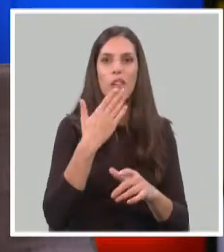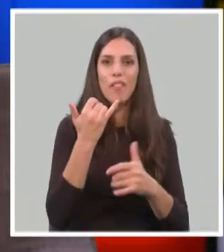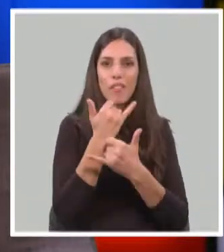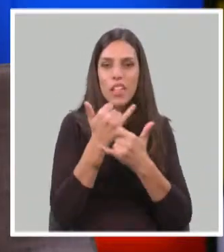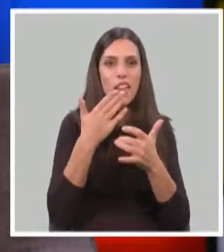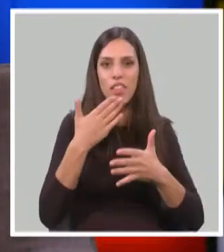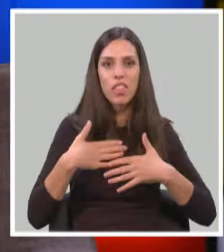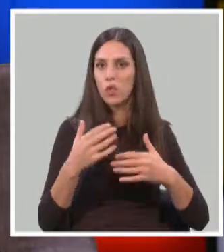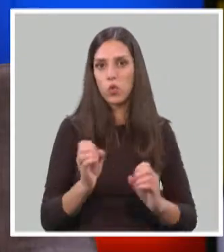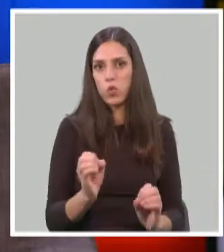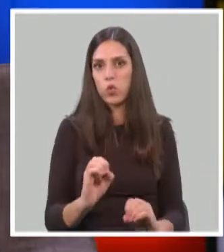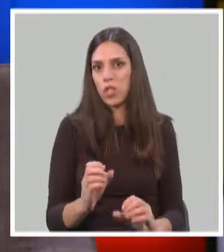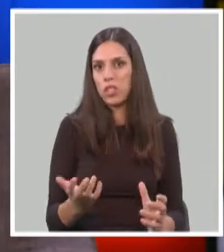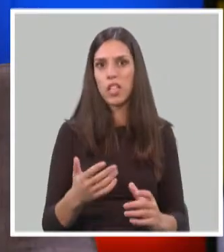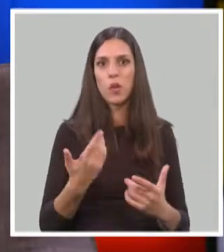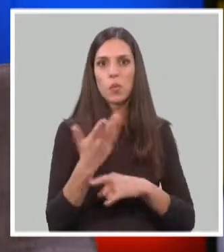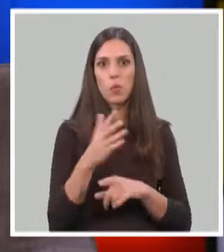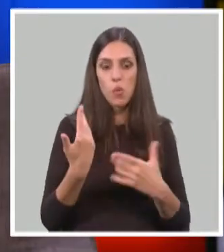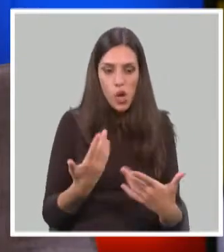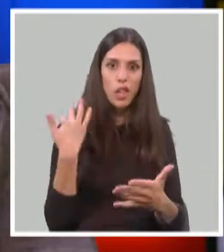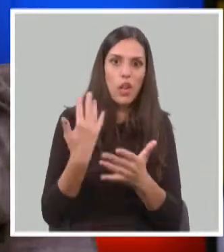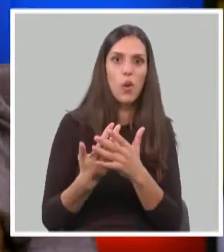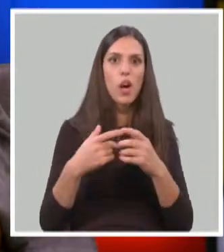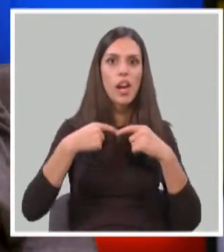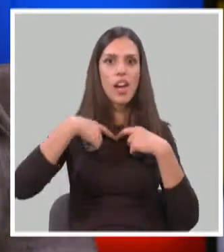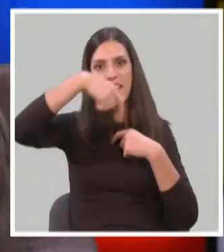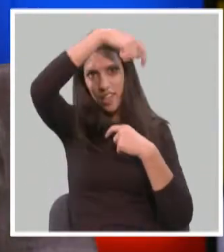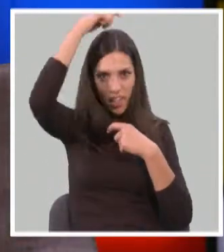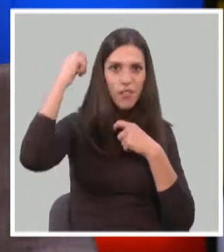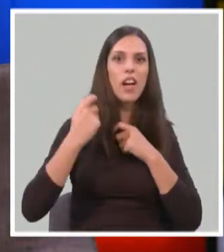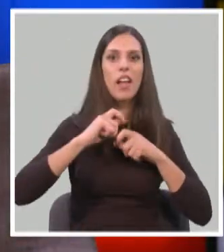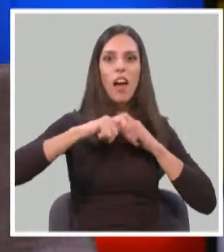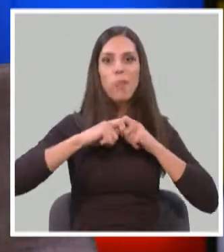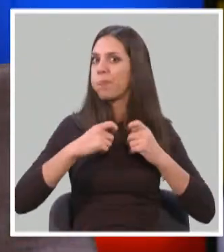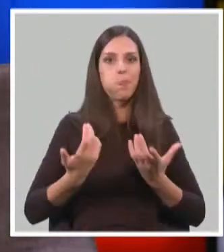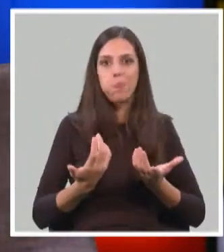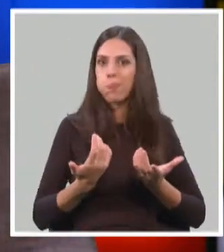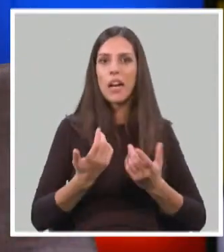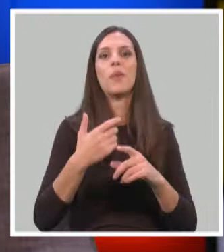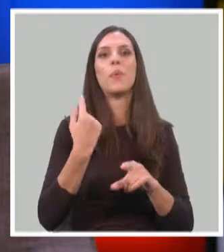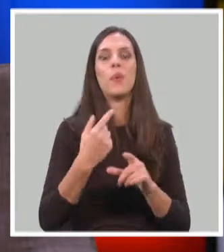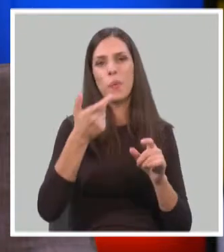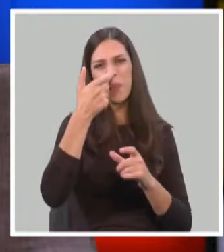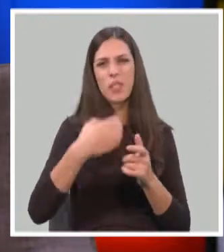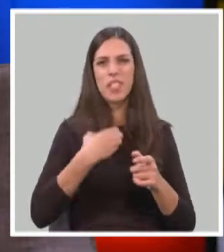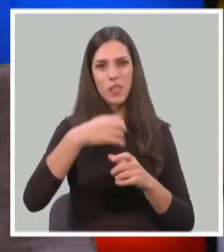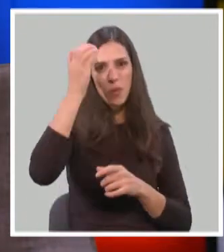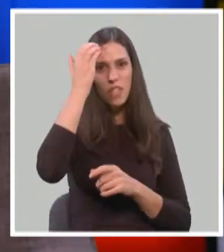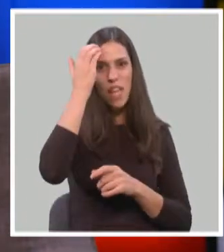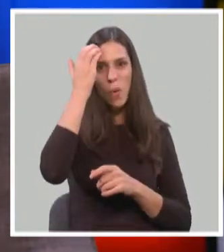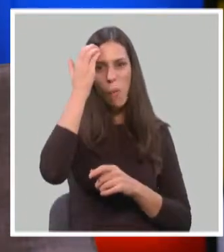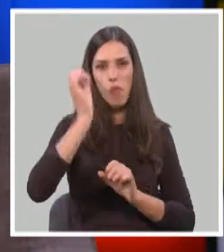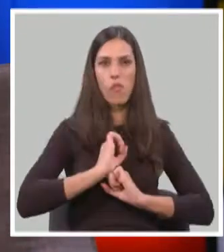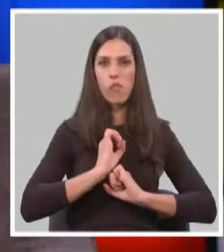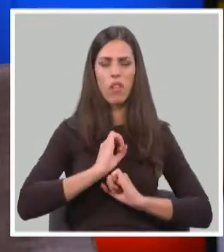minimamente feliz. Eu até hoje não sei dar um nó numa gravata, que eu acho que é psicossomático, o meu cérebro recusa-se a aprender. Mas, por